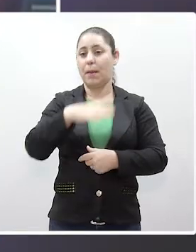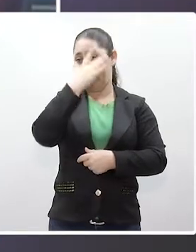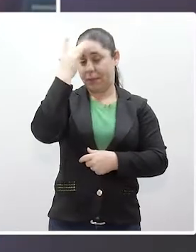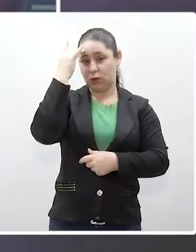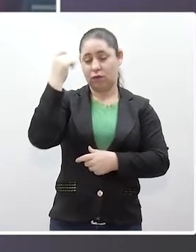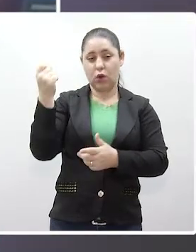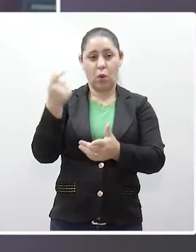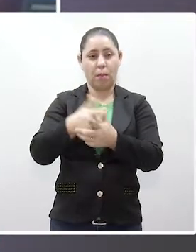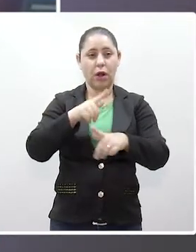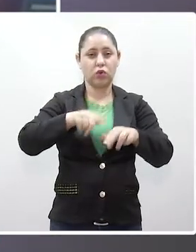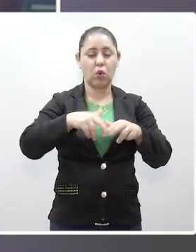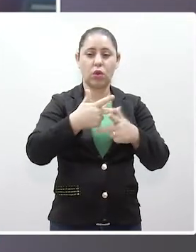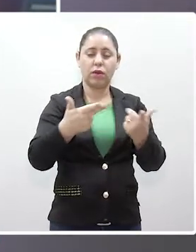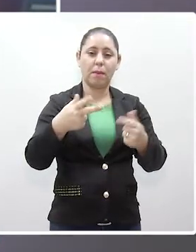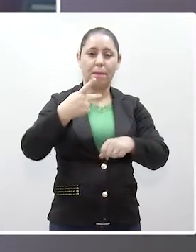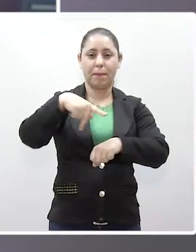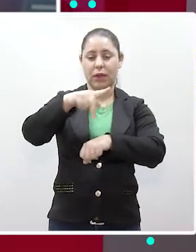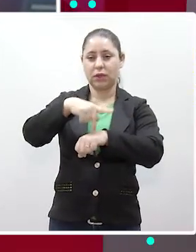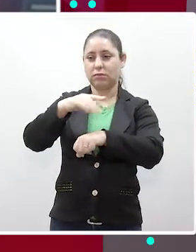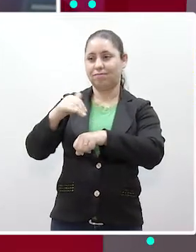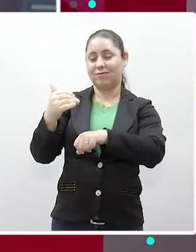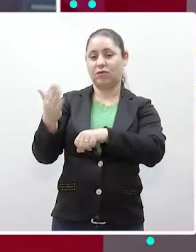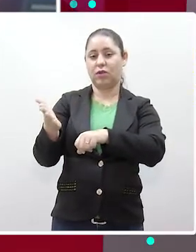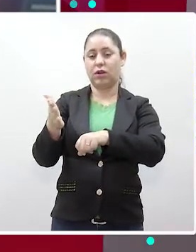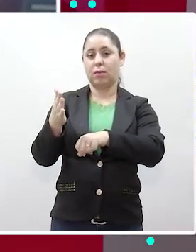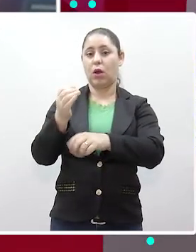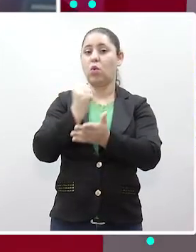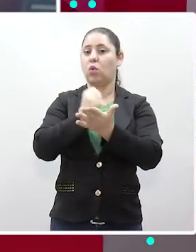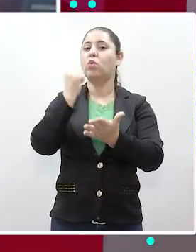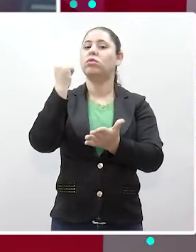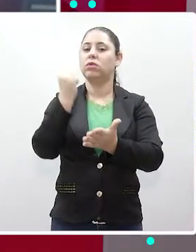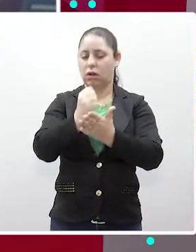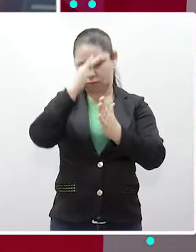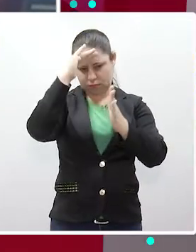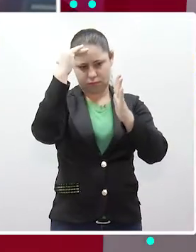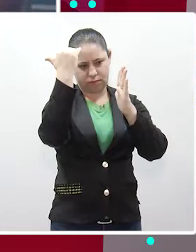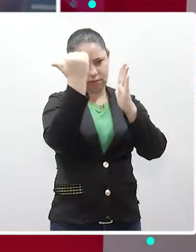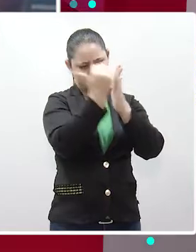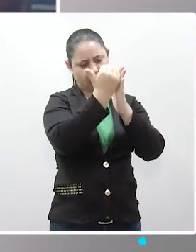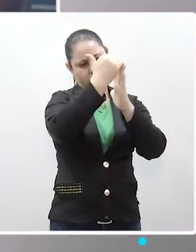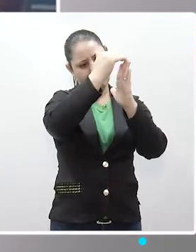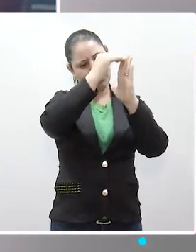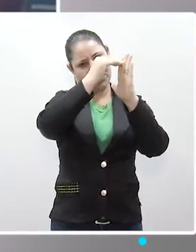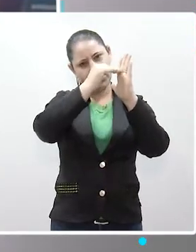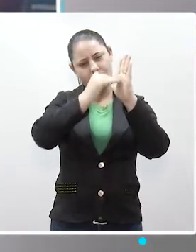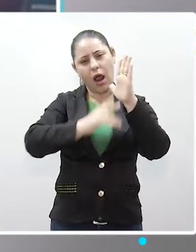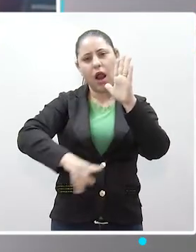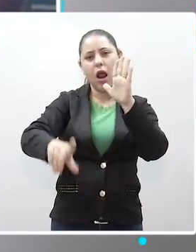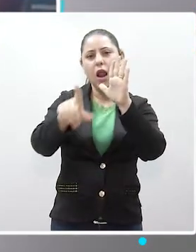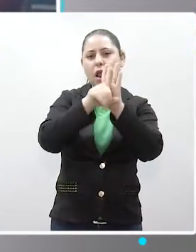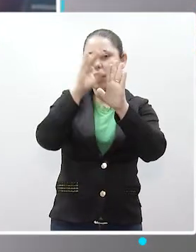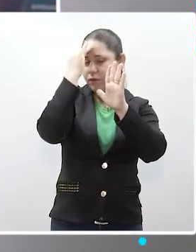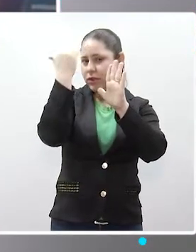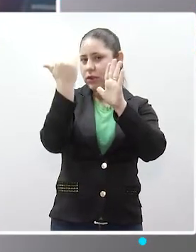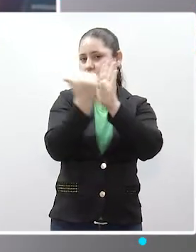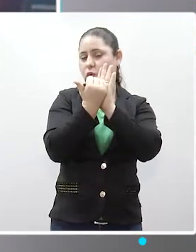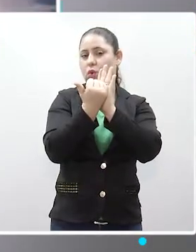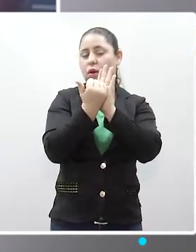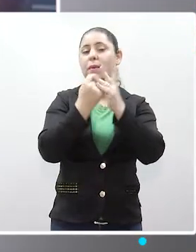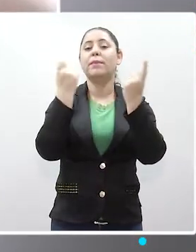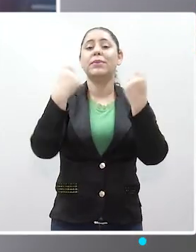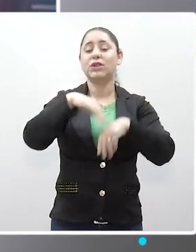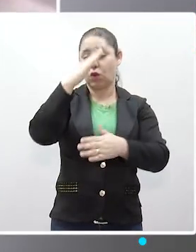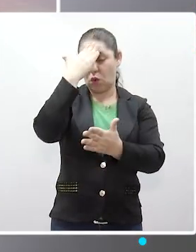ter confiança naquele país que os contratos vão ser cumpridos, que as regras vão ser cumpridas, que as leis vão ser